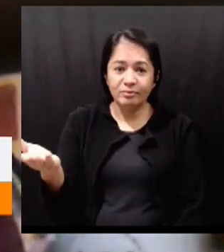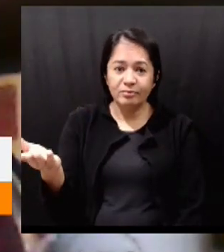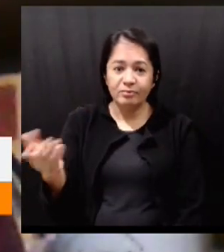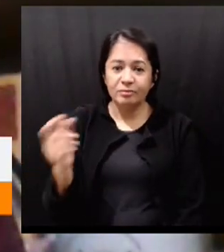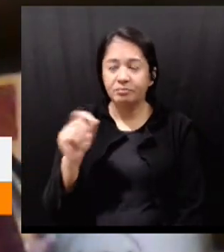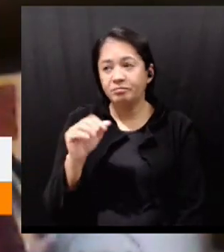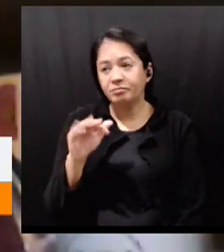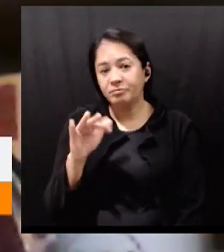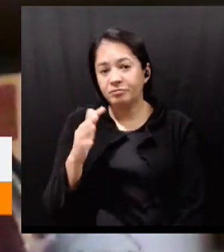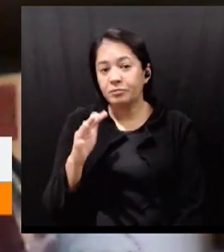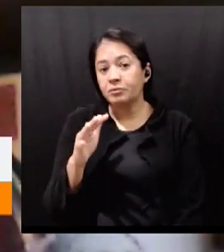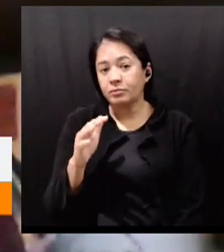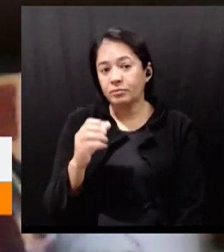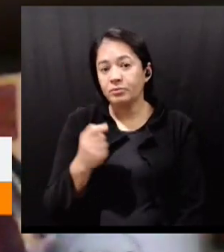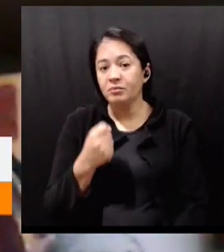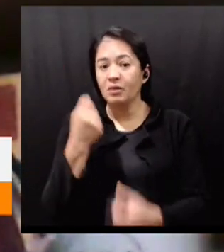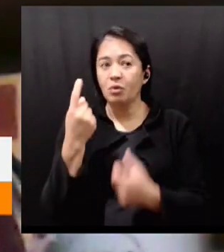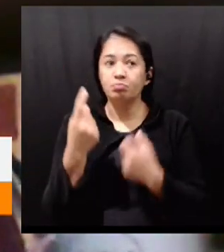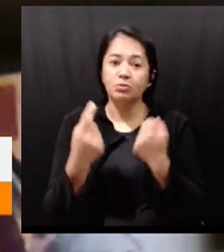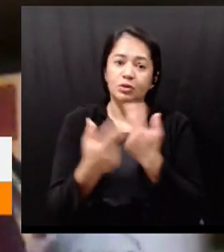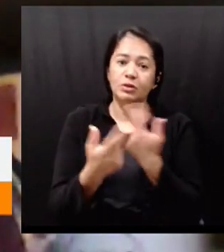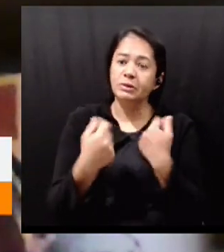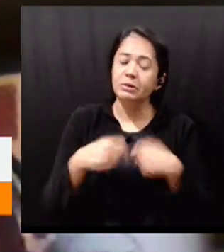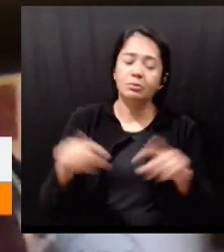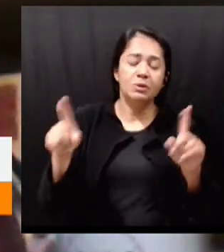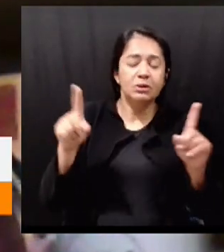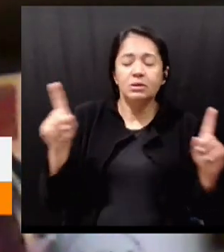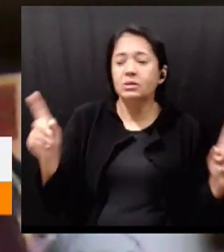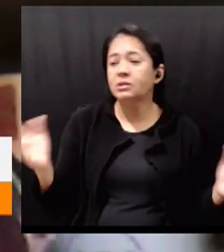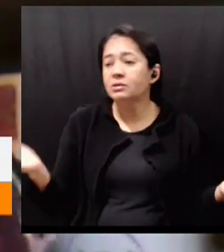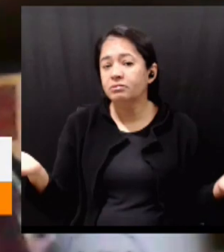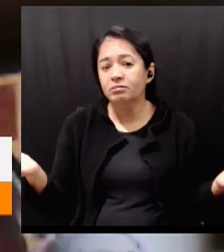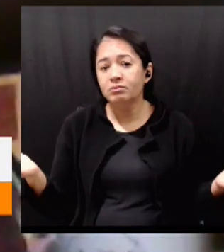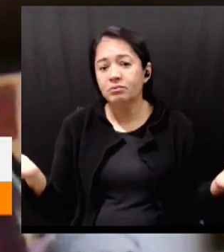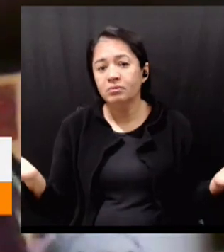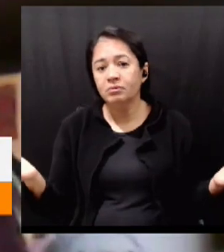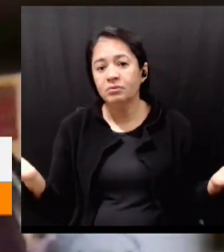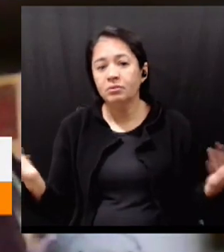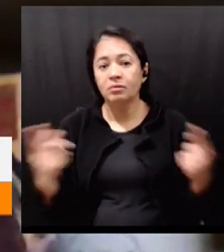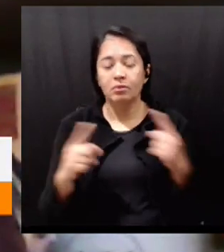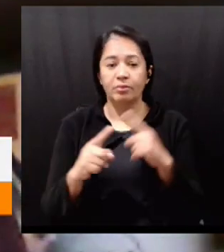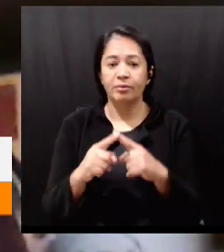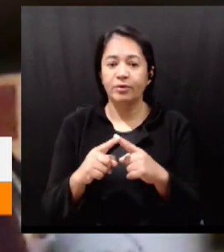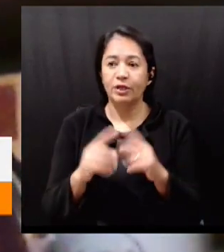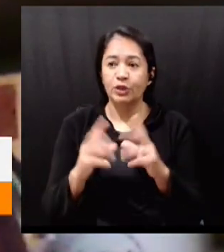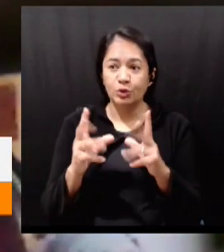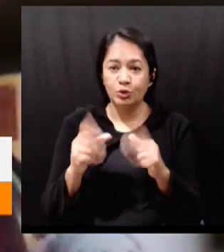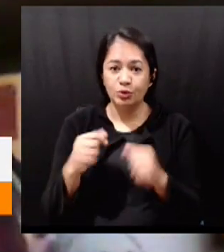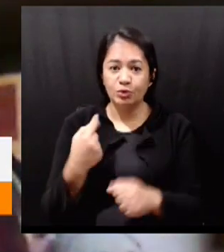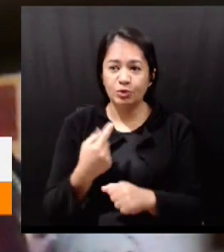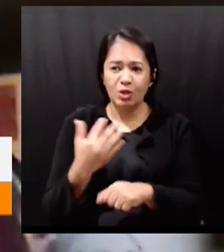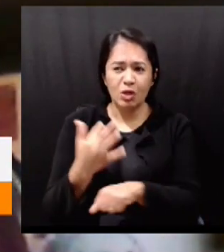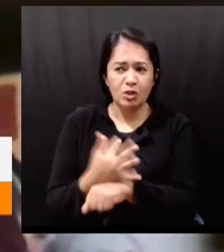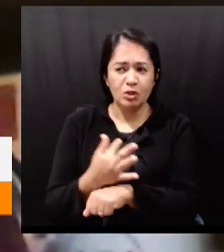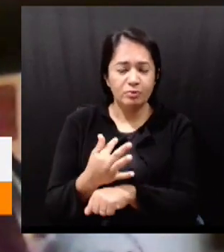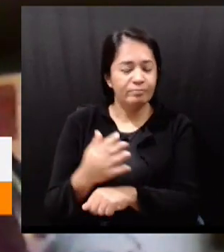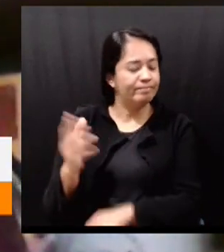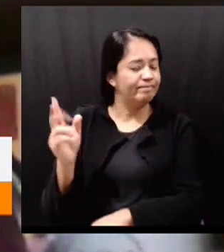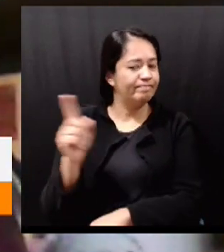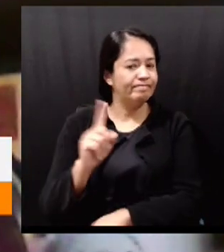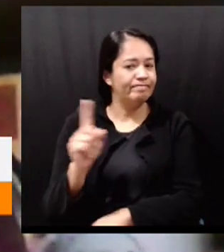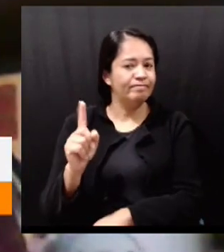você não precisa dar conta. Porque nem tudo a gente dá conta e a gente precisa